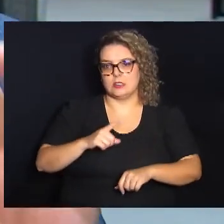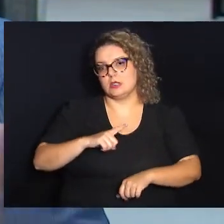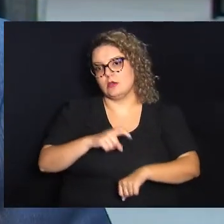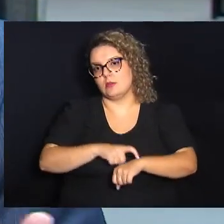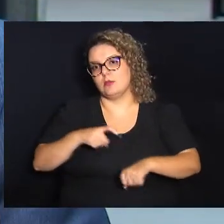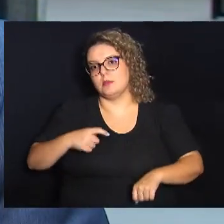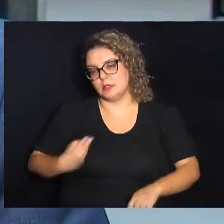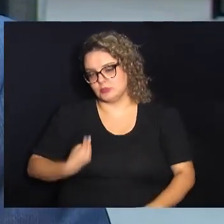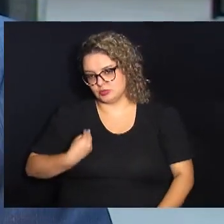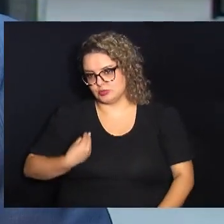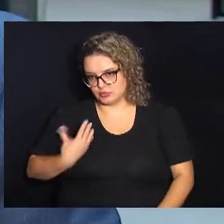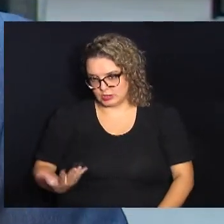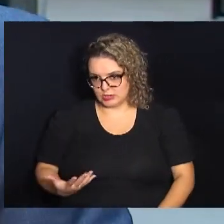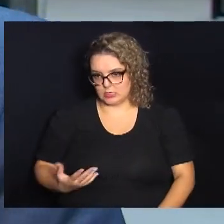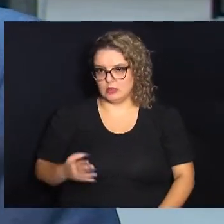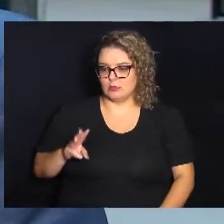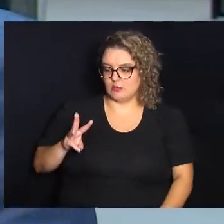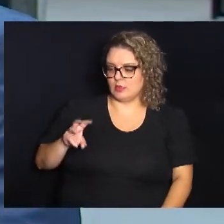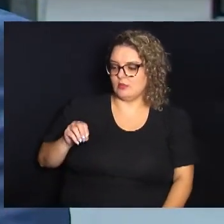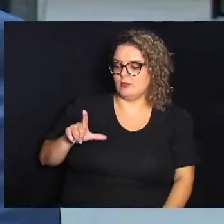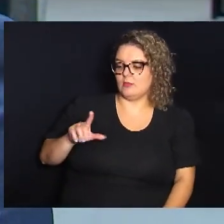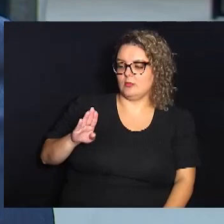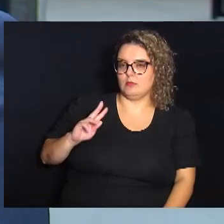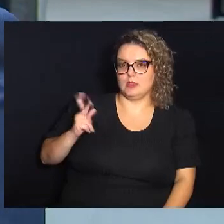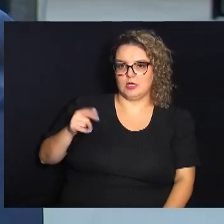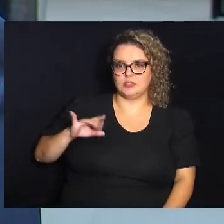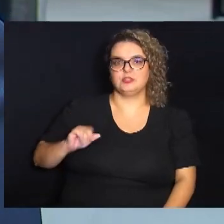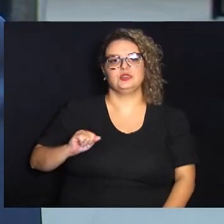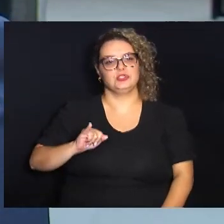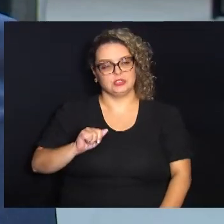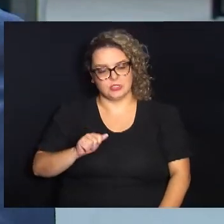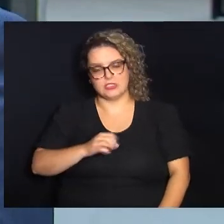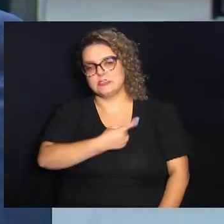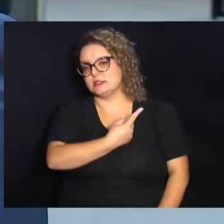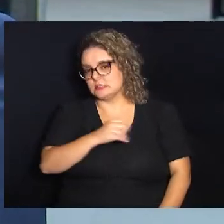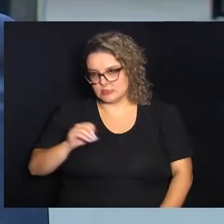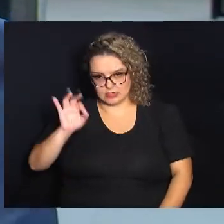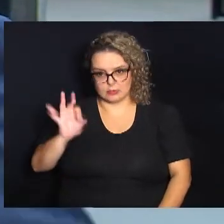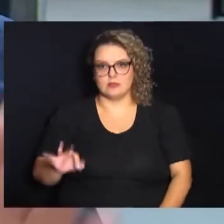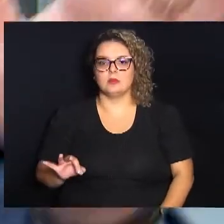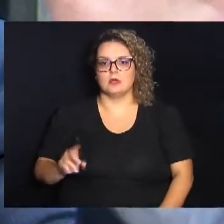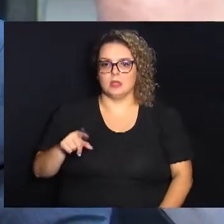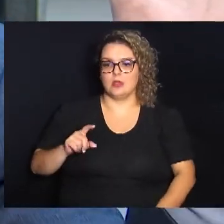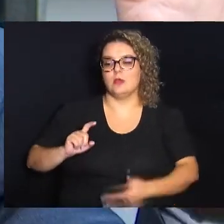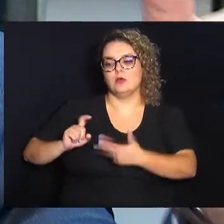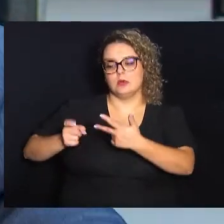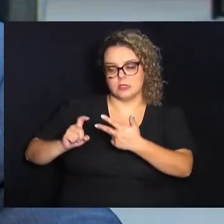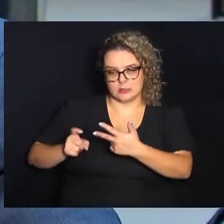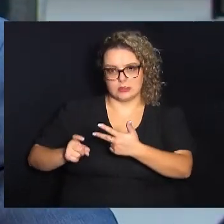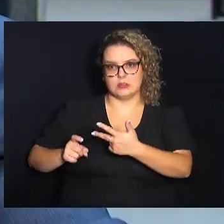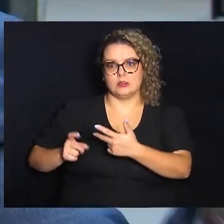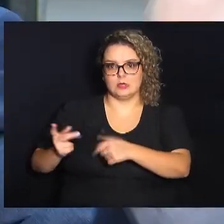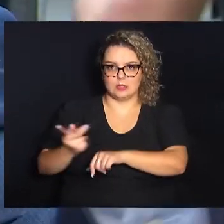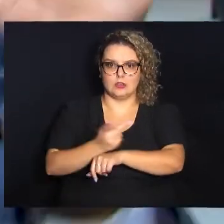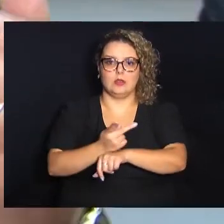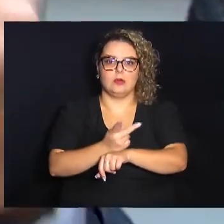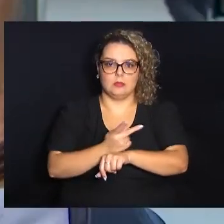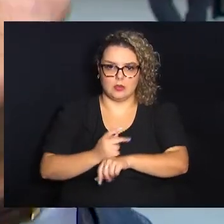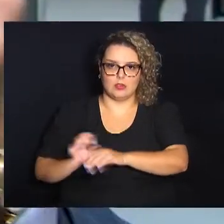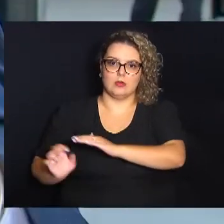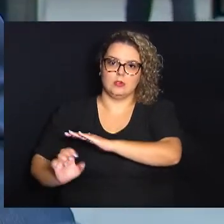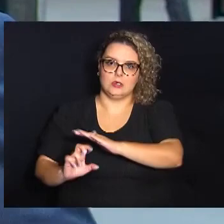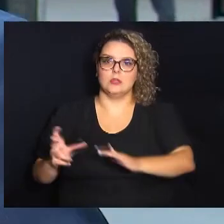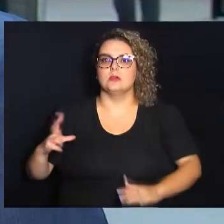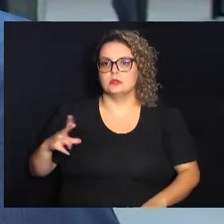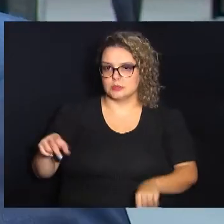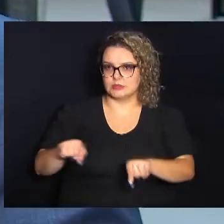uma durabilidade, mas o Wolbachia é o sistema 100% e ele pode sim, compete ao executivo buscar